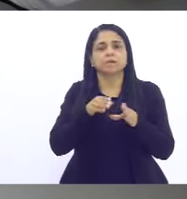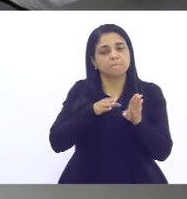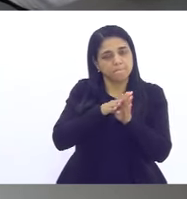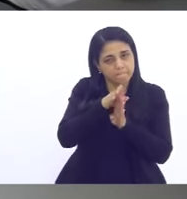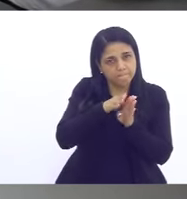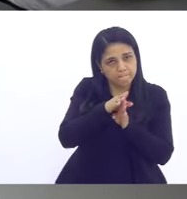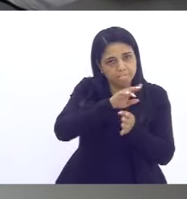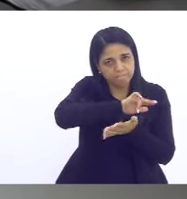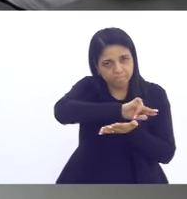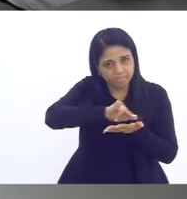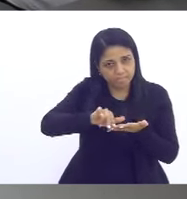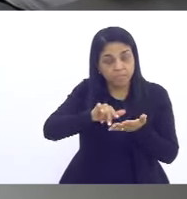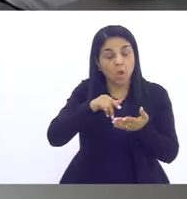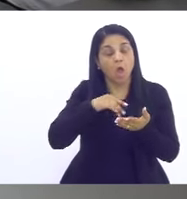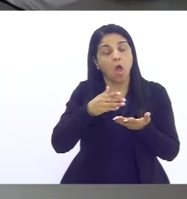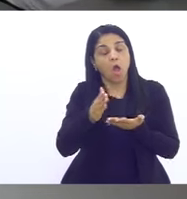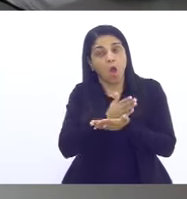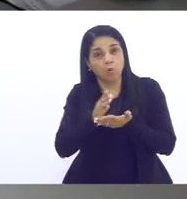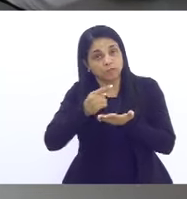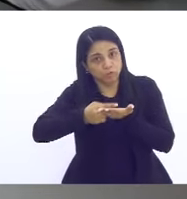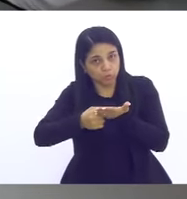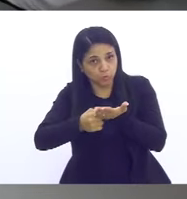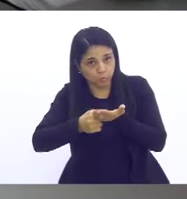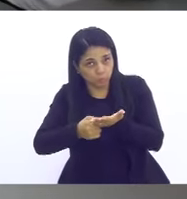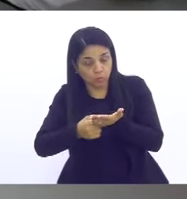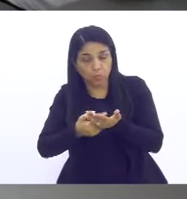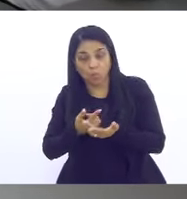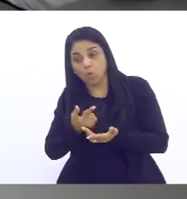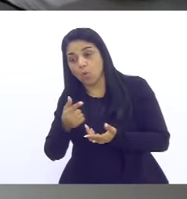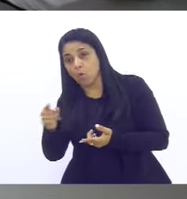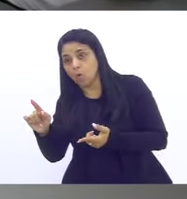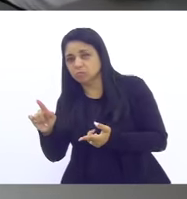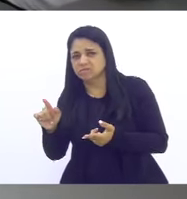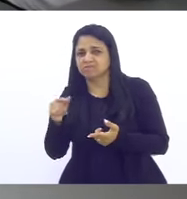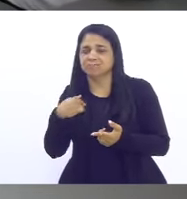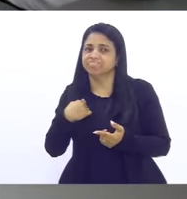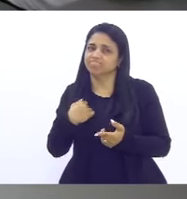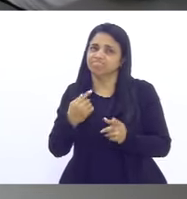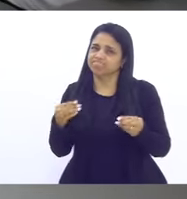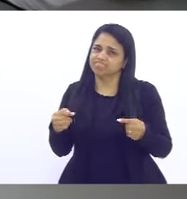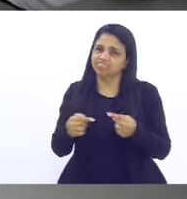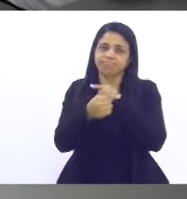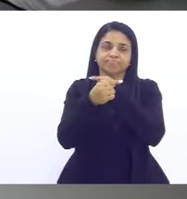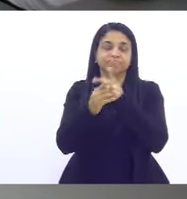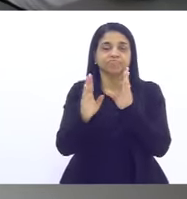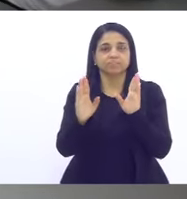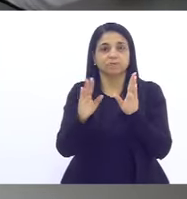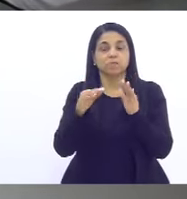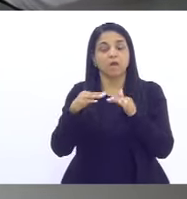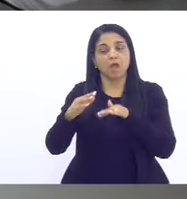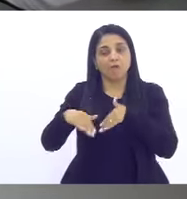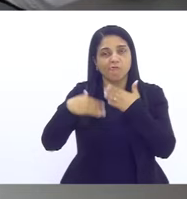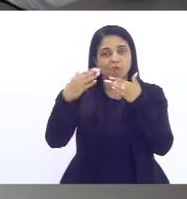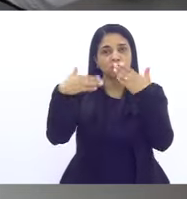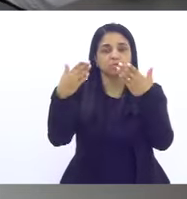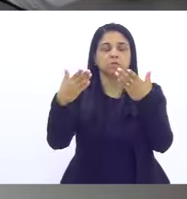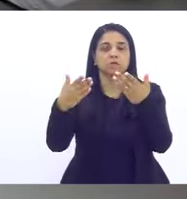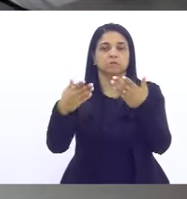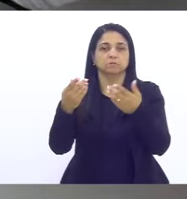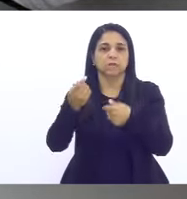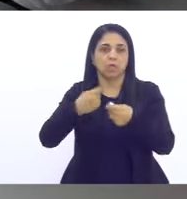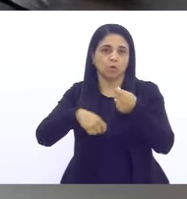recomendações, algumas a gente cumpriu, outras a gente achou que não cabiam, justamente pela evolução do mercado, como é que